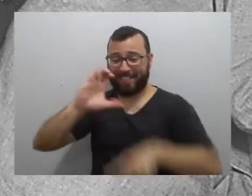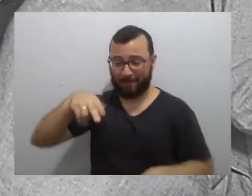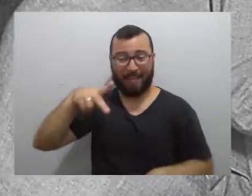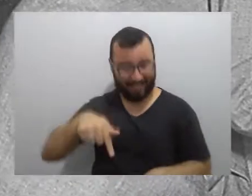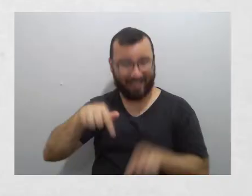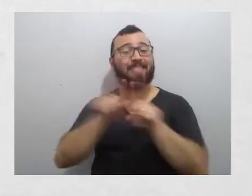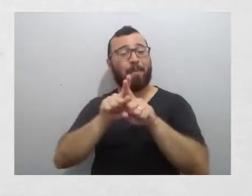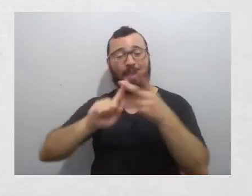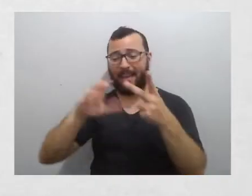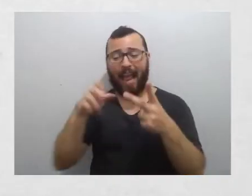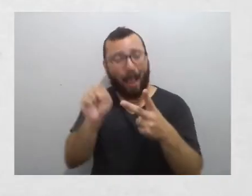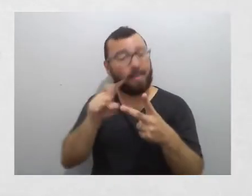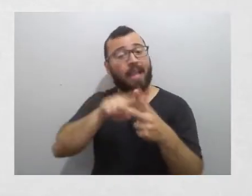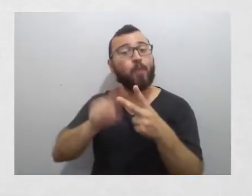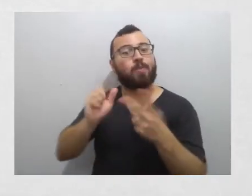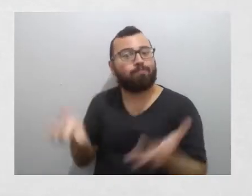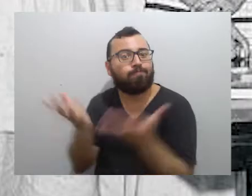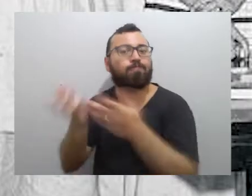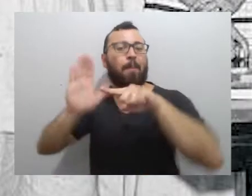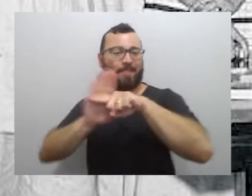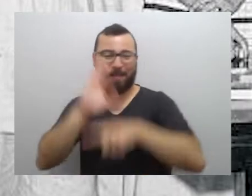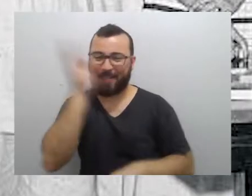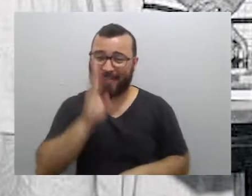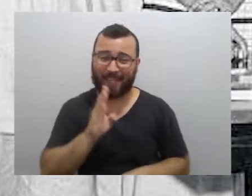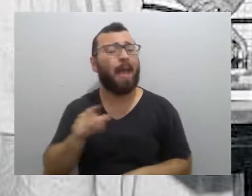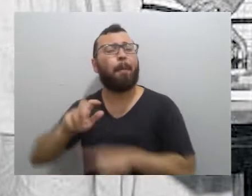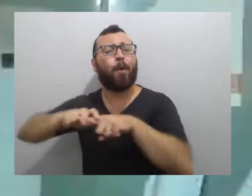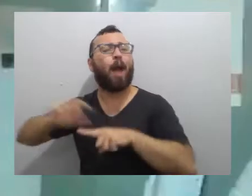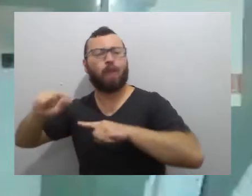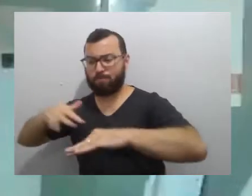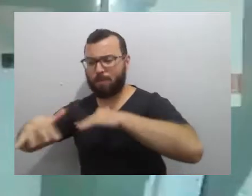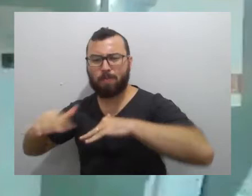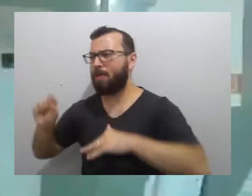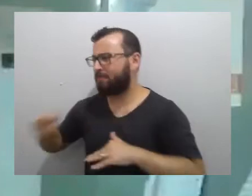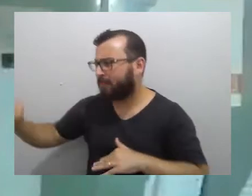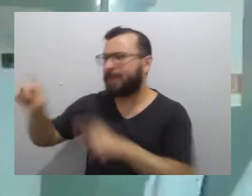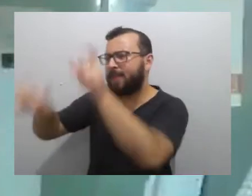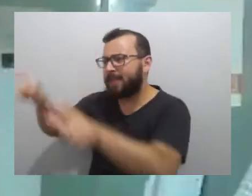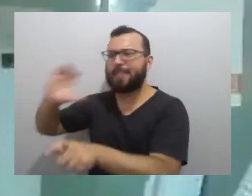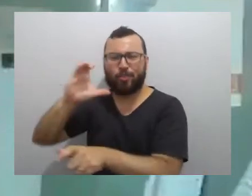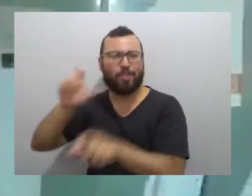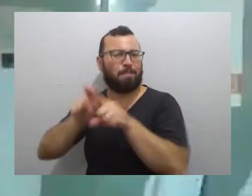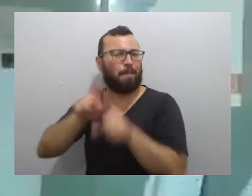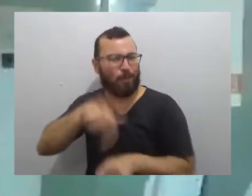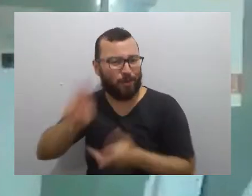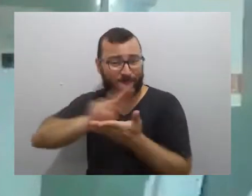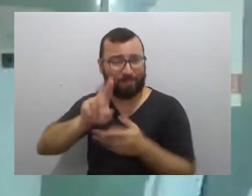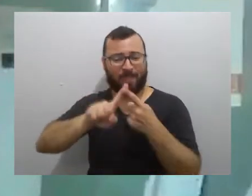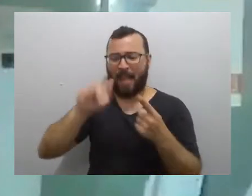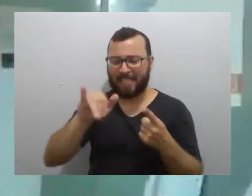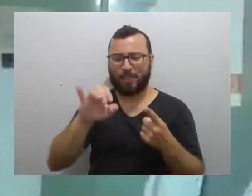e José Leite Lopes, esses últimos da Universidade do Brasil. Só que a nossa estrutura universitária não